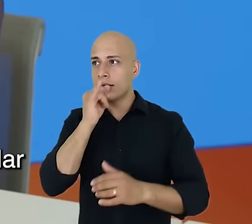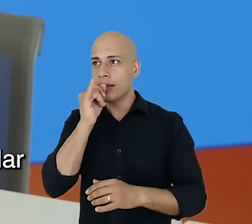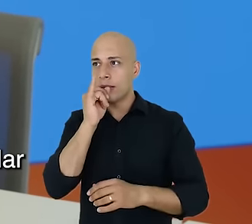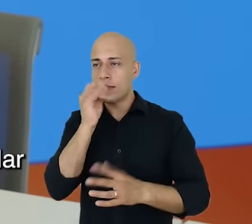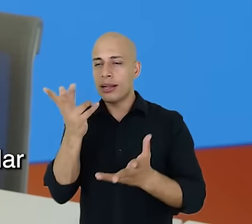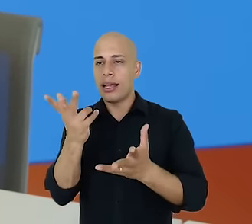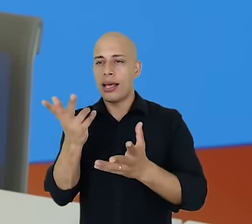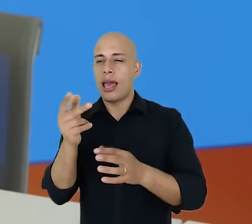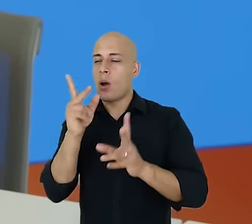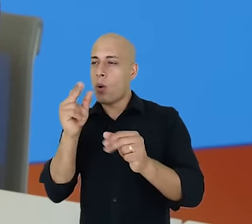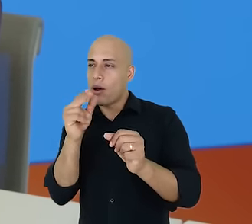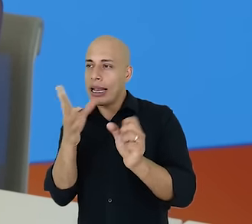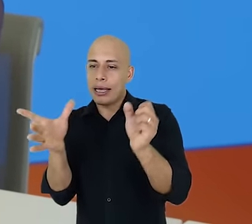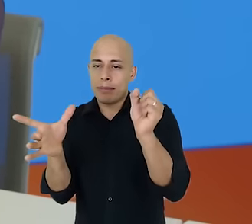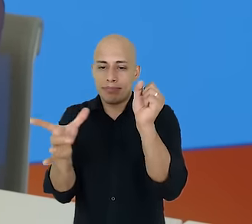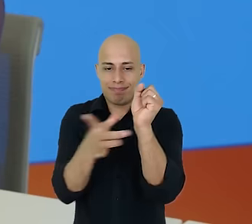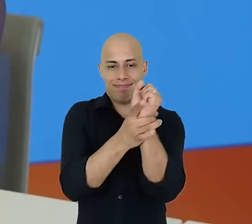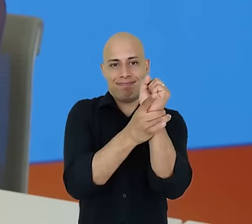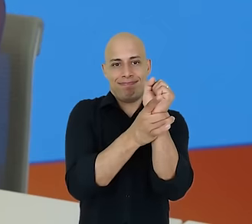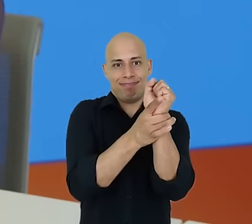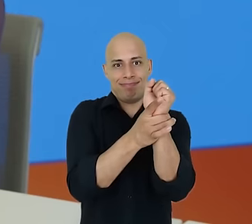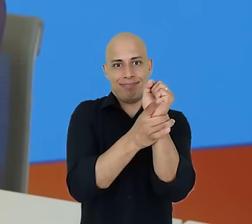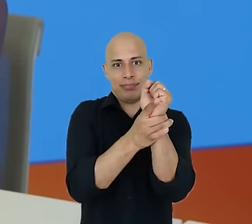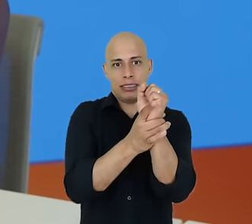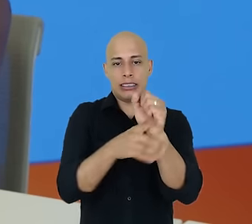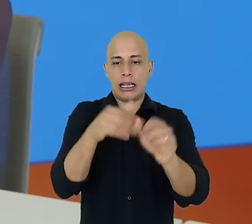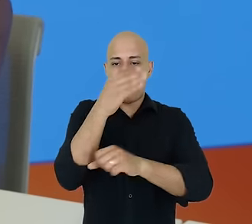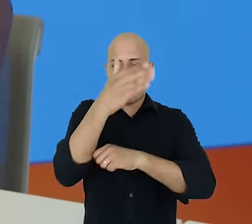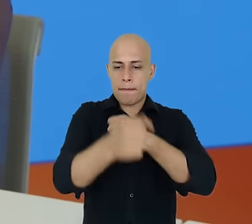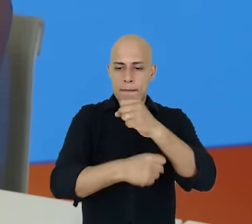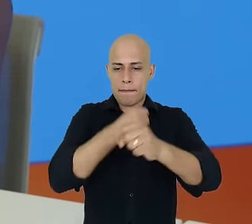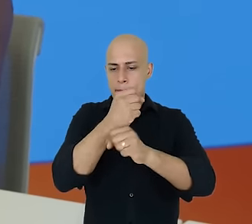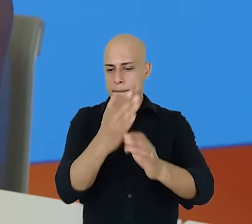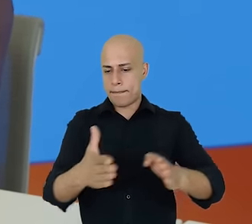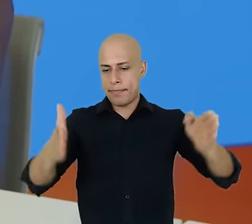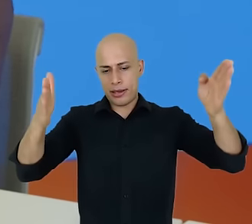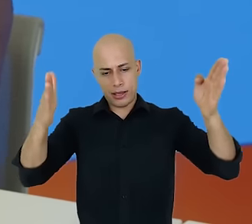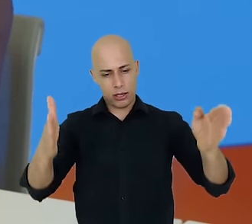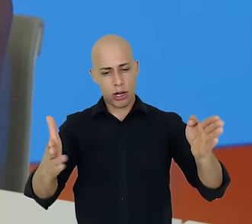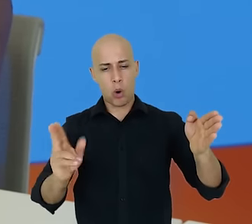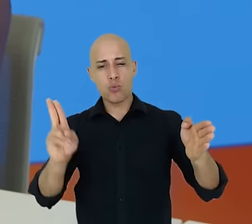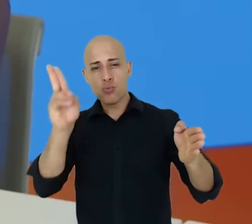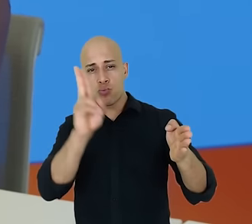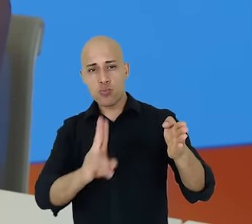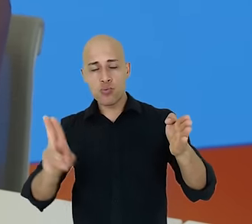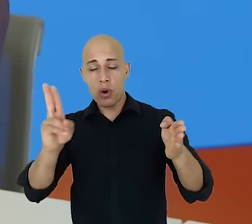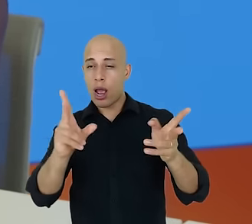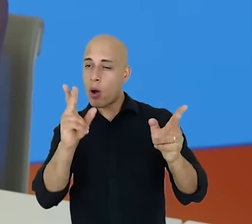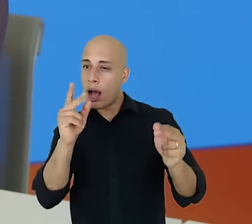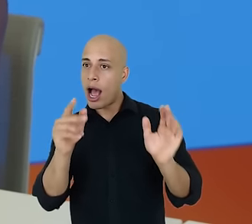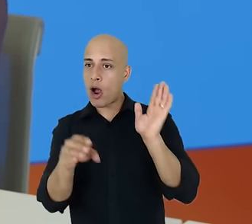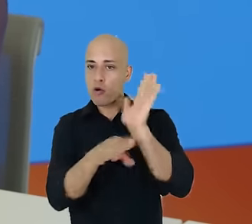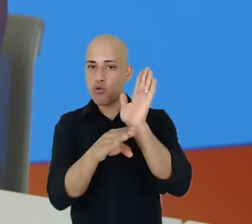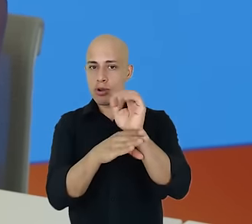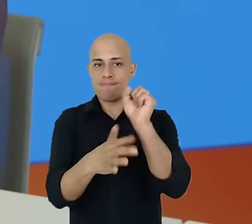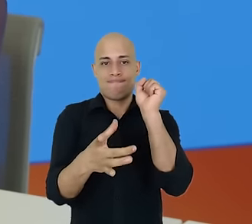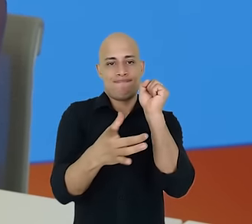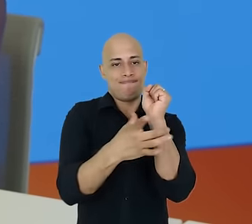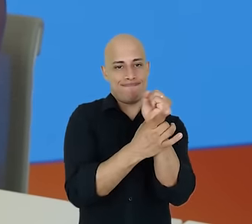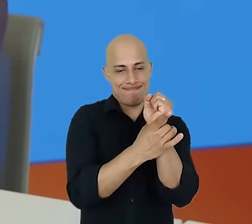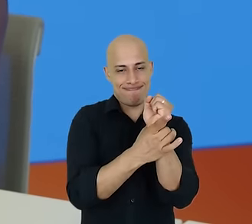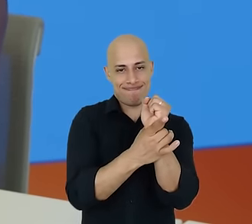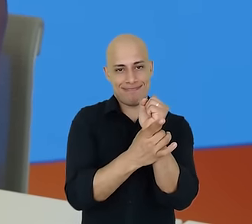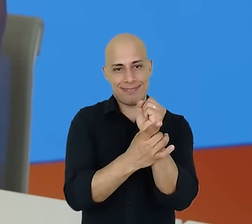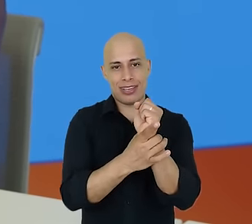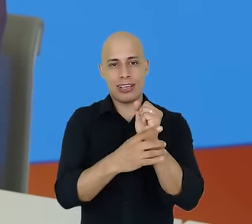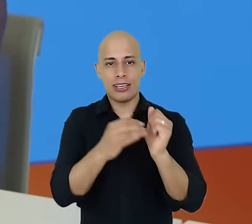falar o que foi utilizado naquele período né Sempre foi essa situação então eh não não há que se dizer nesse ponto em que de